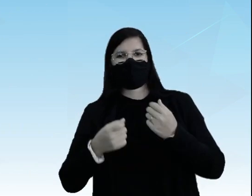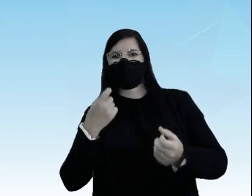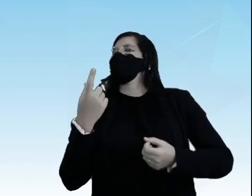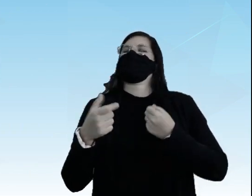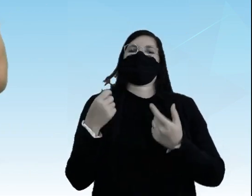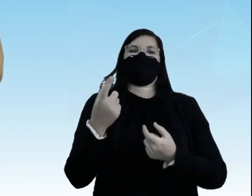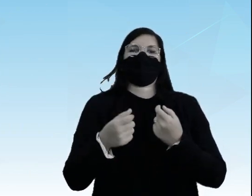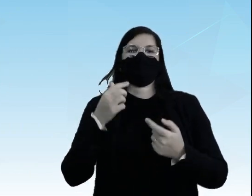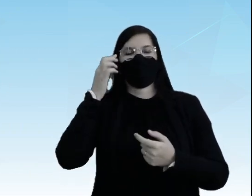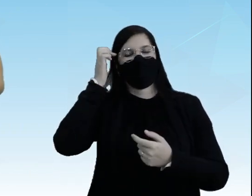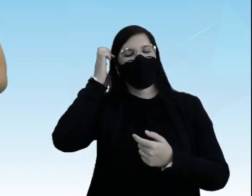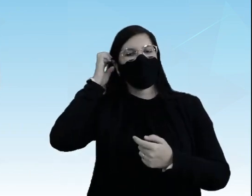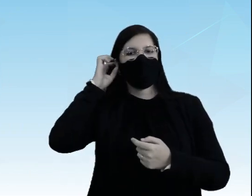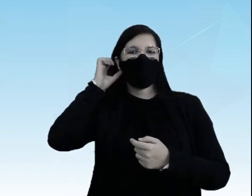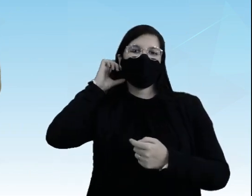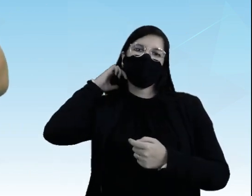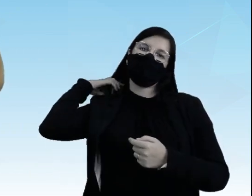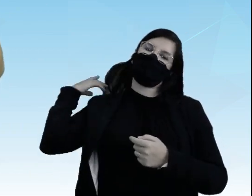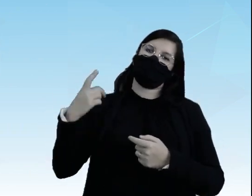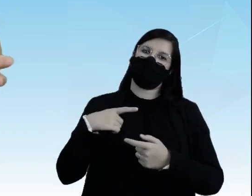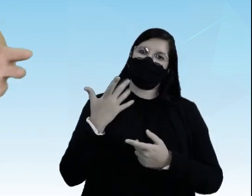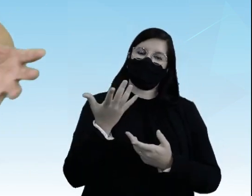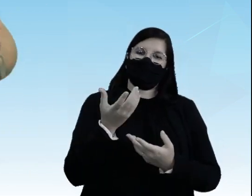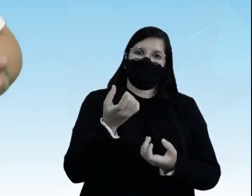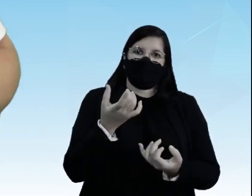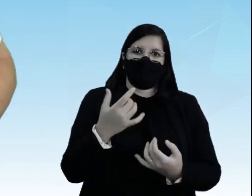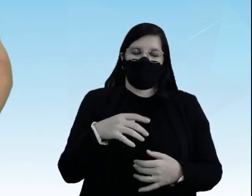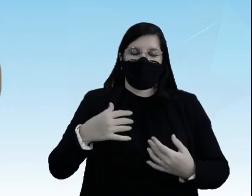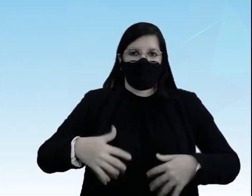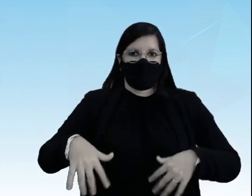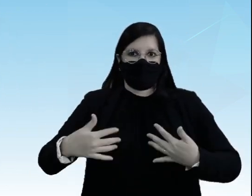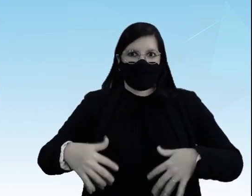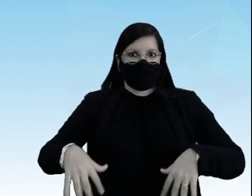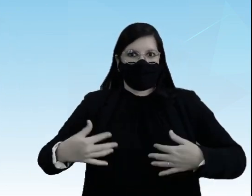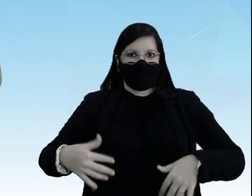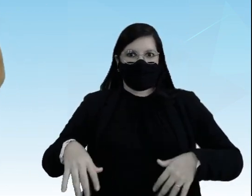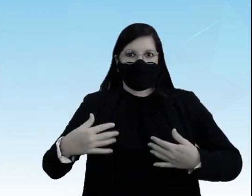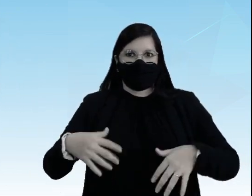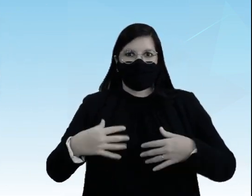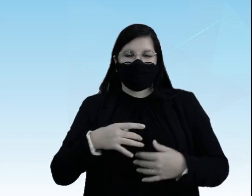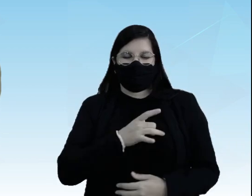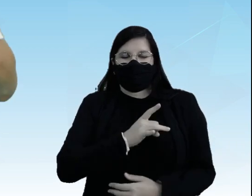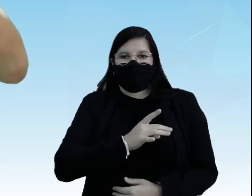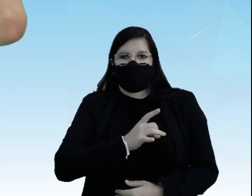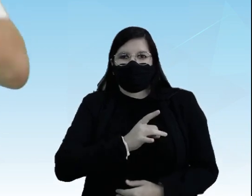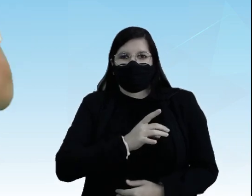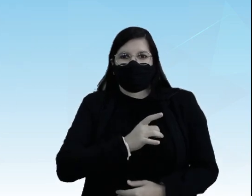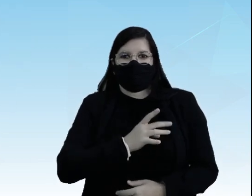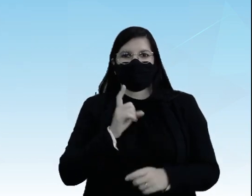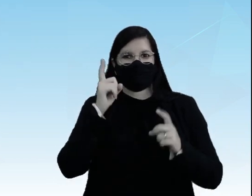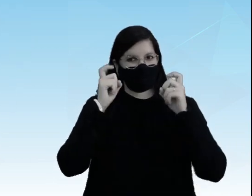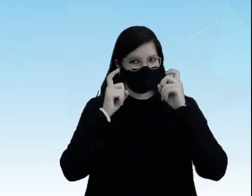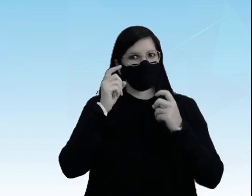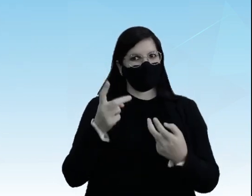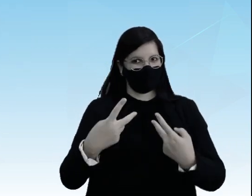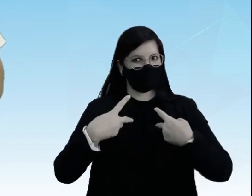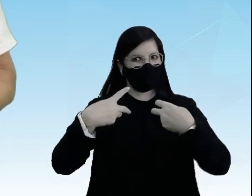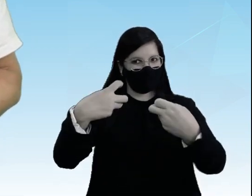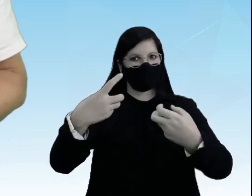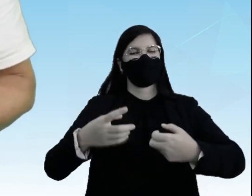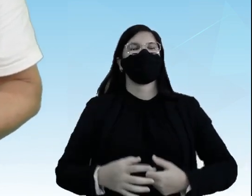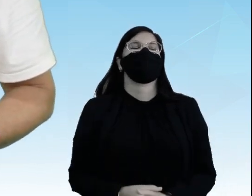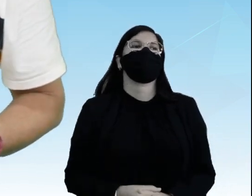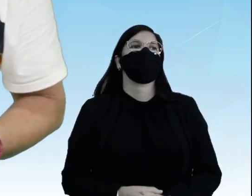está mostrando, anunciando que estamos o quê? Tenso, com medo. E vamos caminhando. Vamos